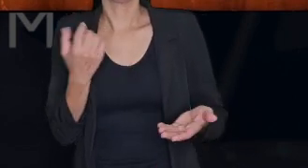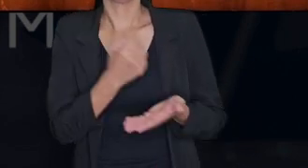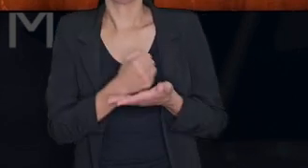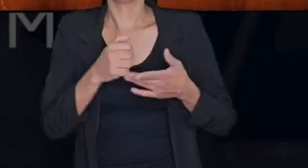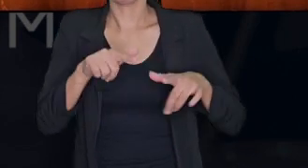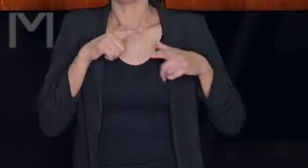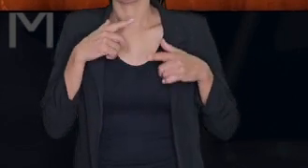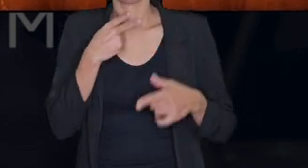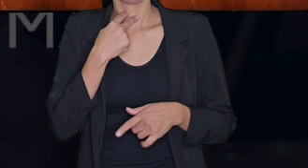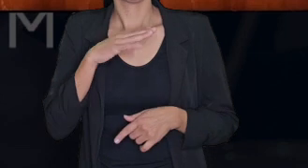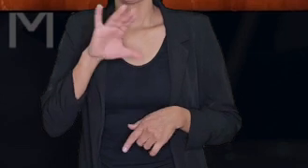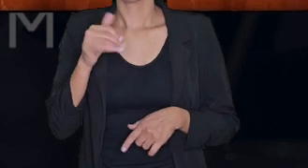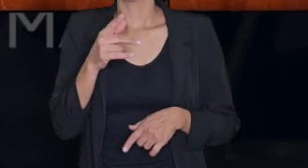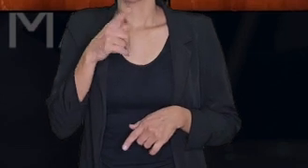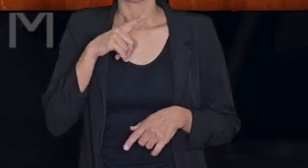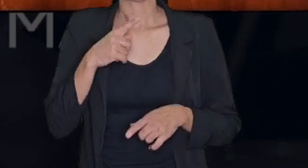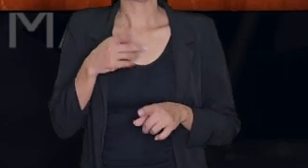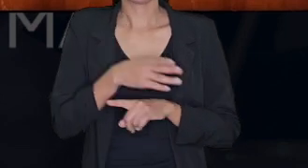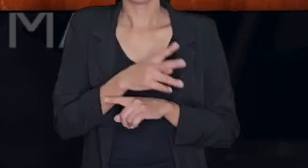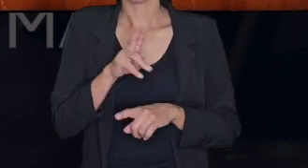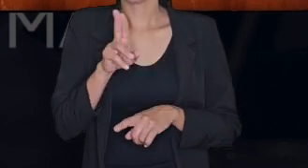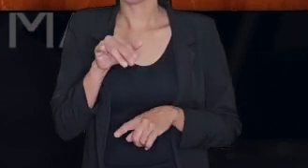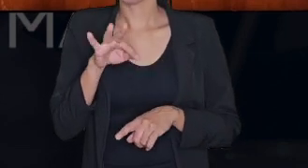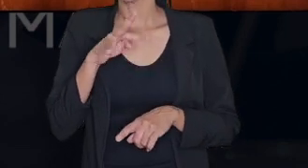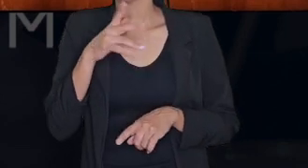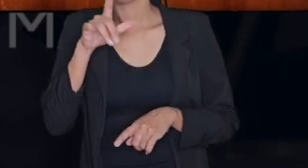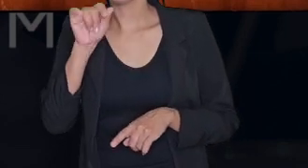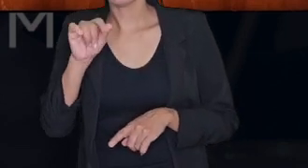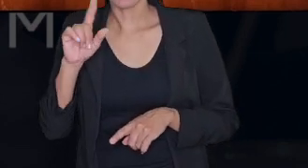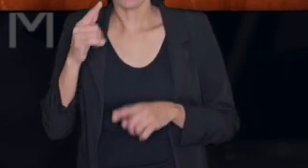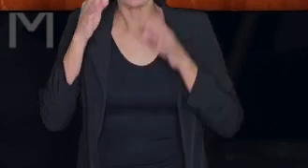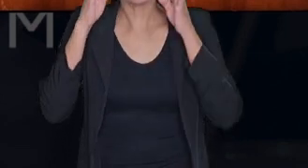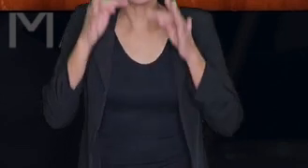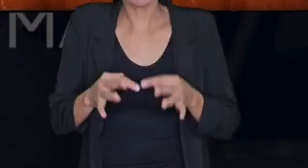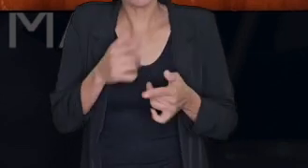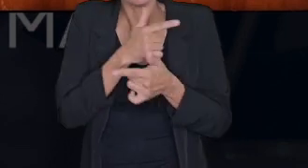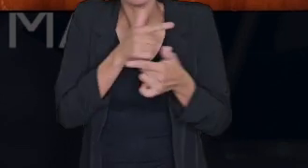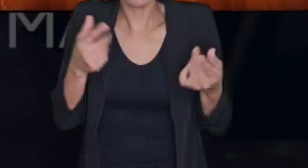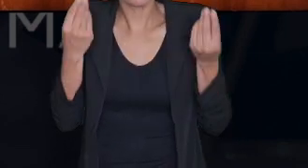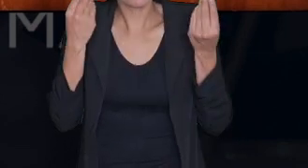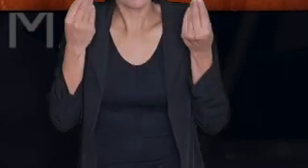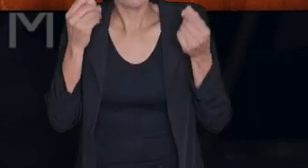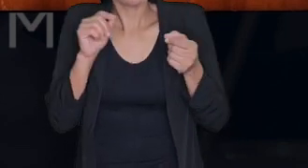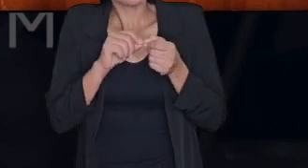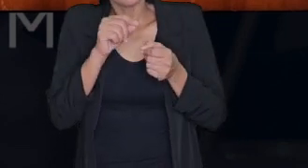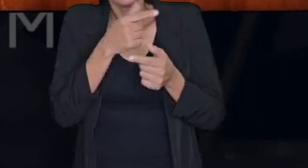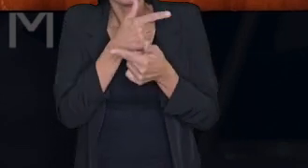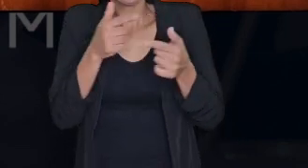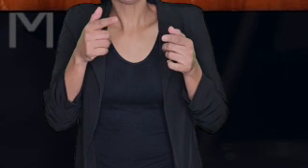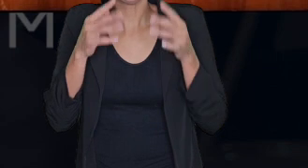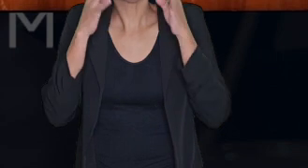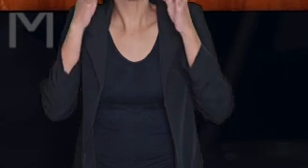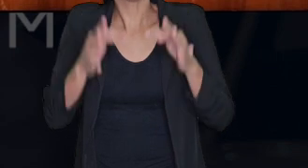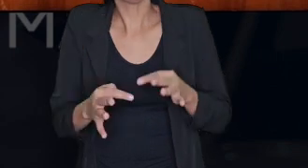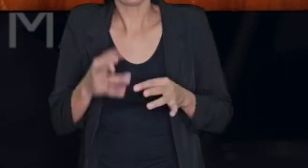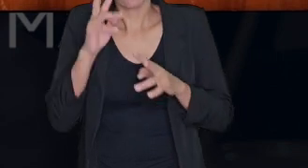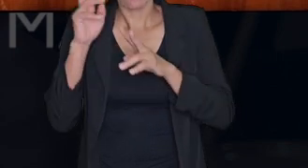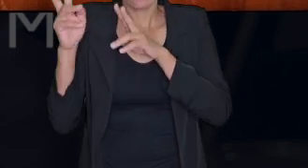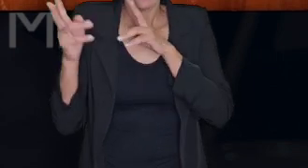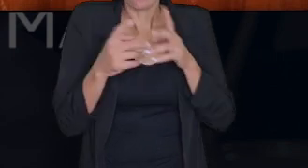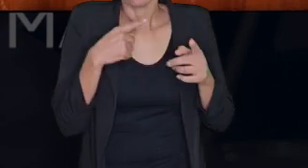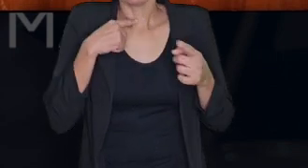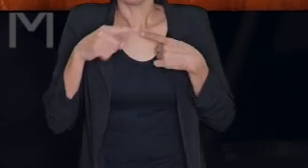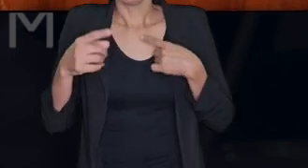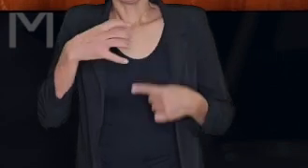se isso aqui tinha que ser num testamento, o testamento não pode ser conjuntivo, o testamento tem que ser unilateral, com duas testemunhas. Aqui você nem testemunha tem. Você está tratando de